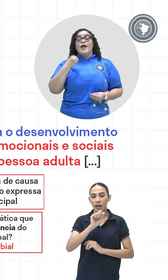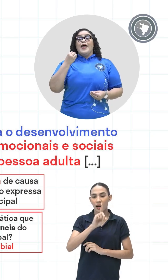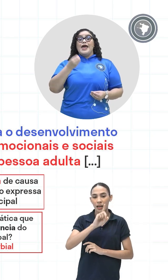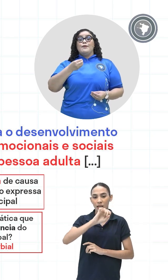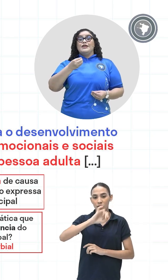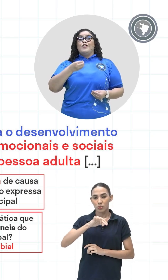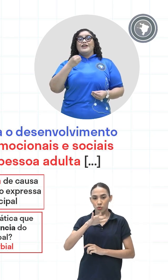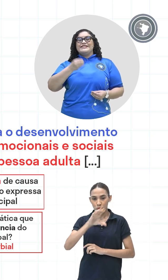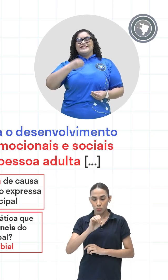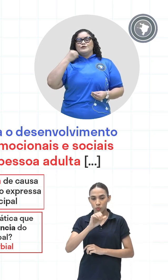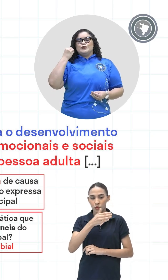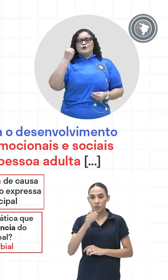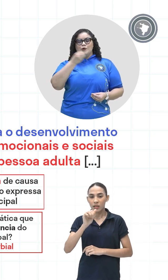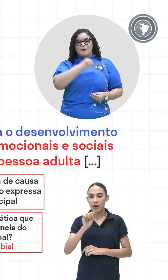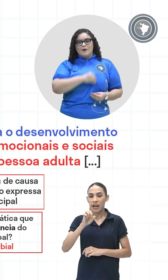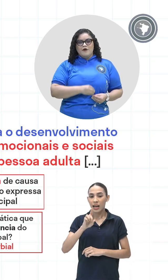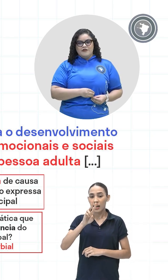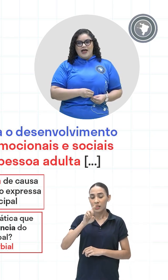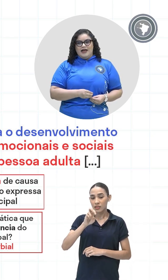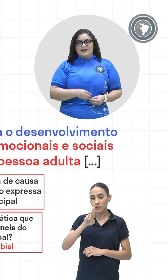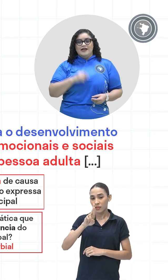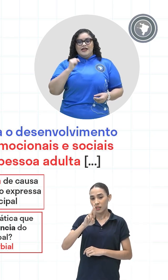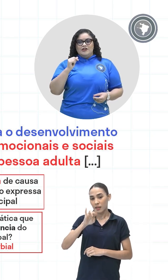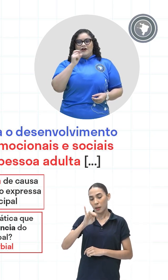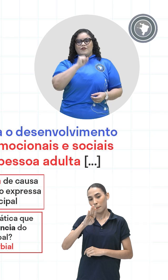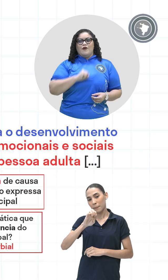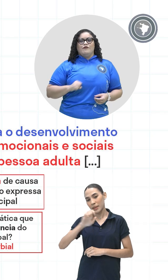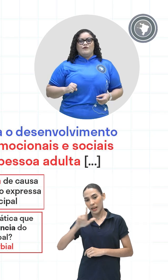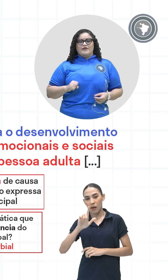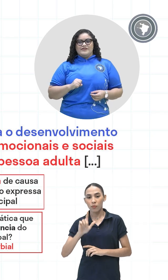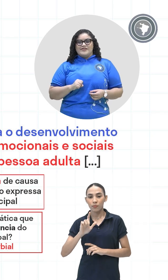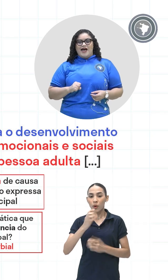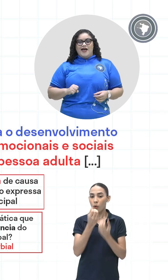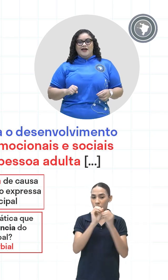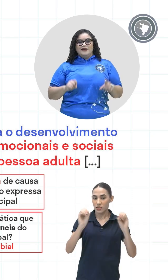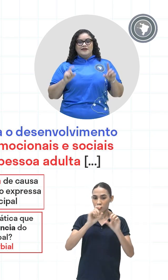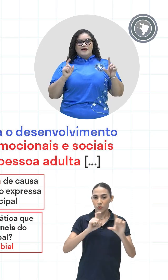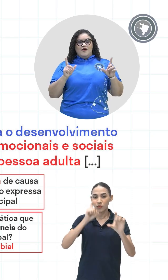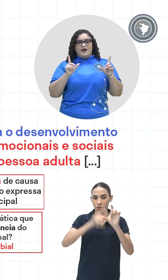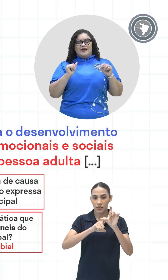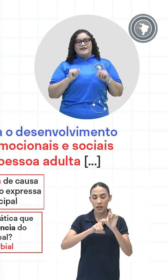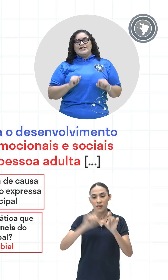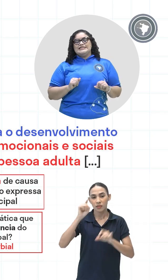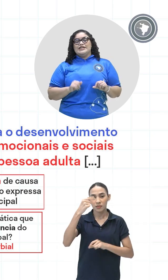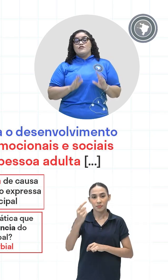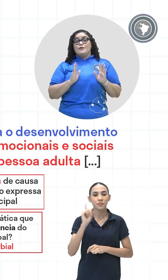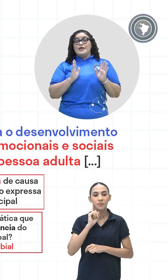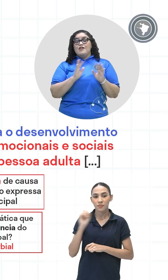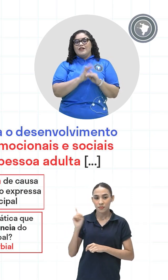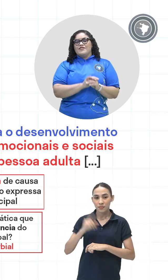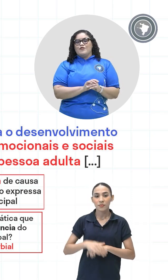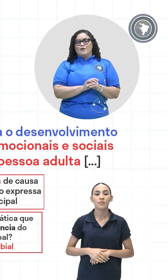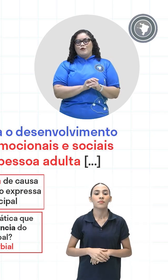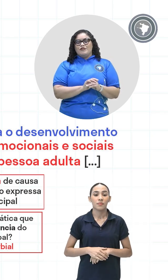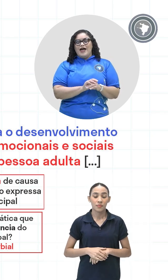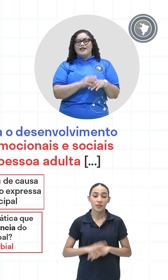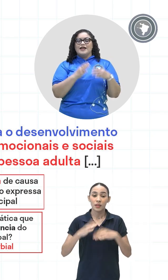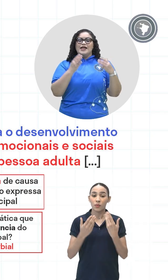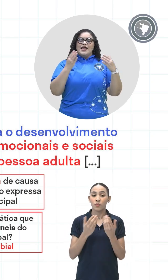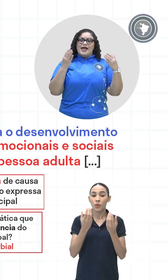adverbial. É a minha oração subordinada. E olha só, vamos avançar. Olha que interessante, a minha oração